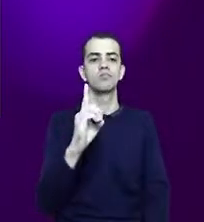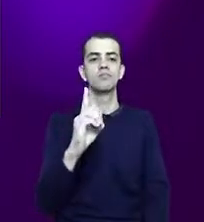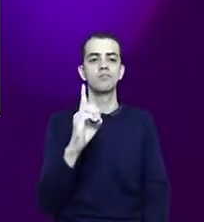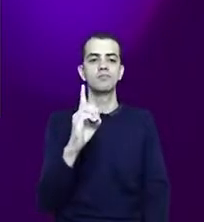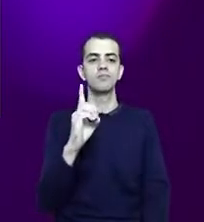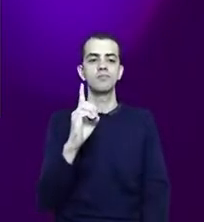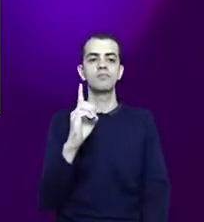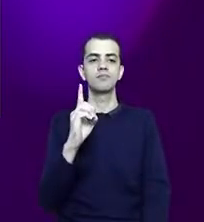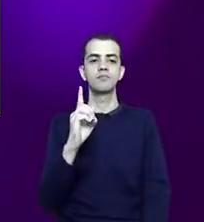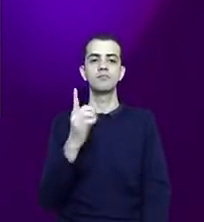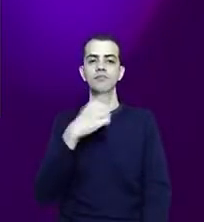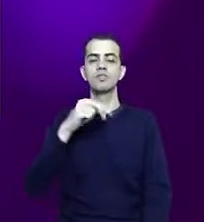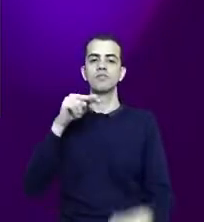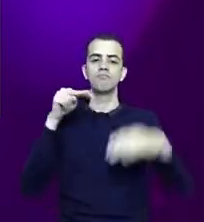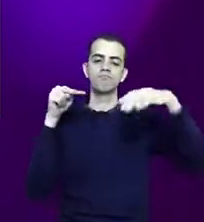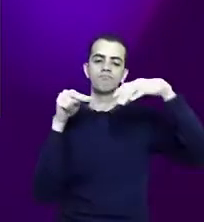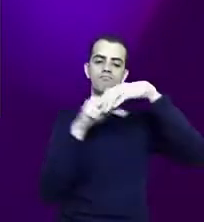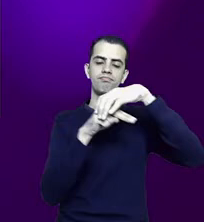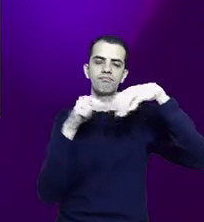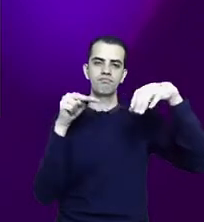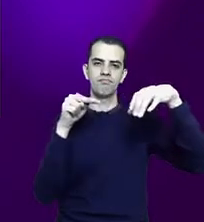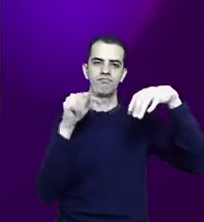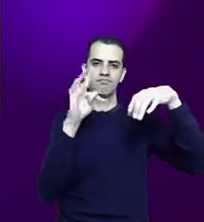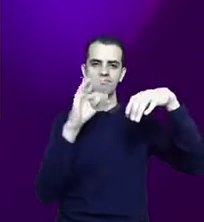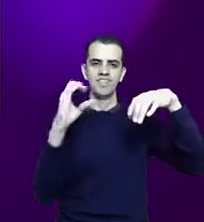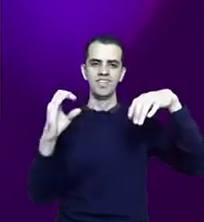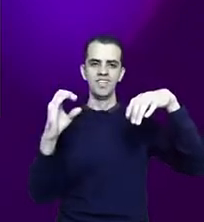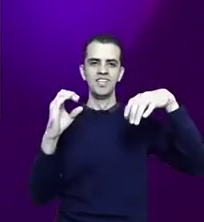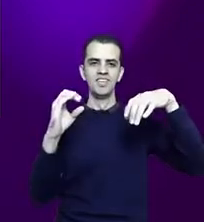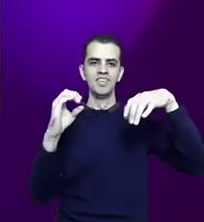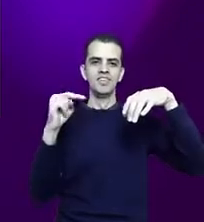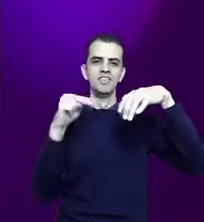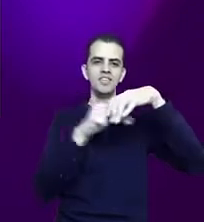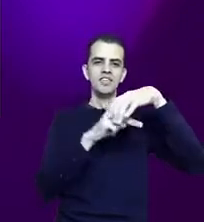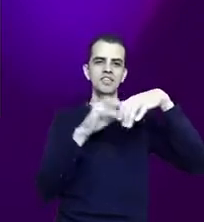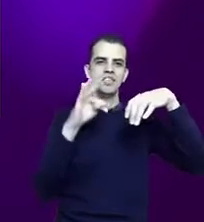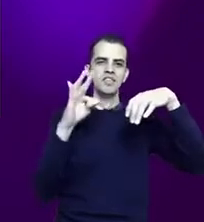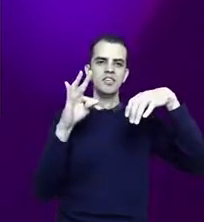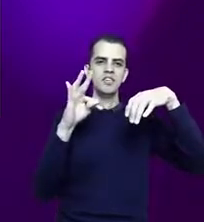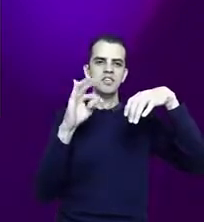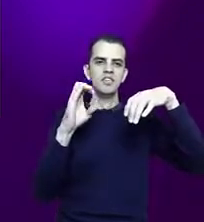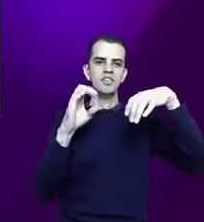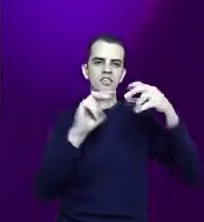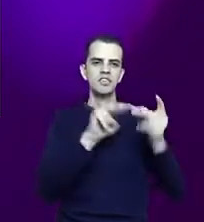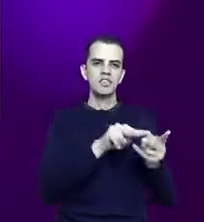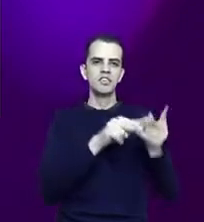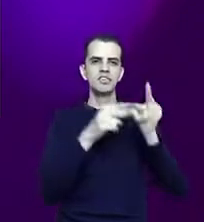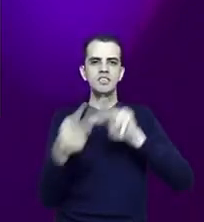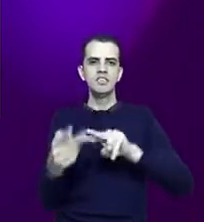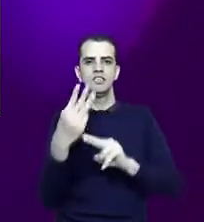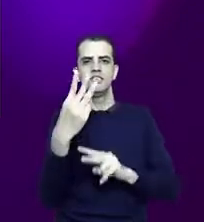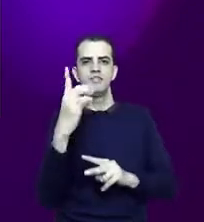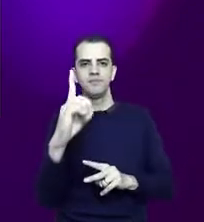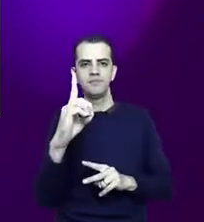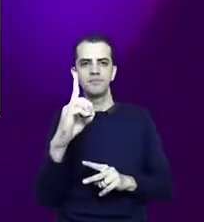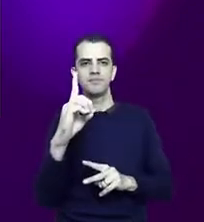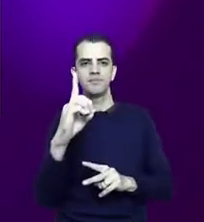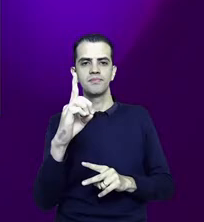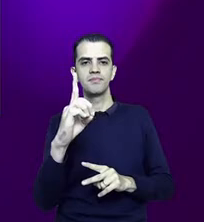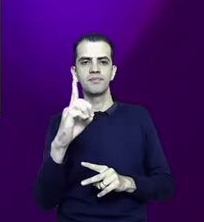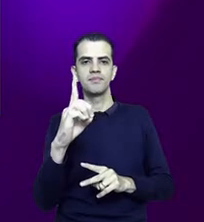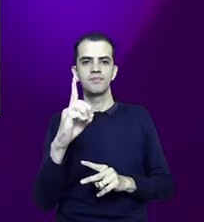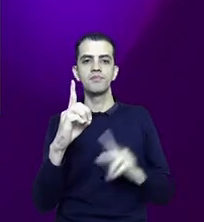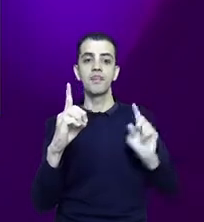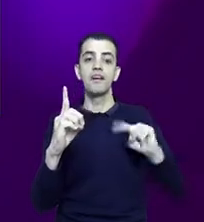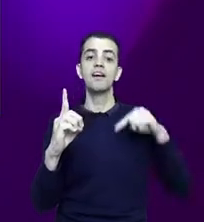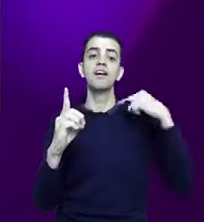gente faz uma tomografia, que é traduzida depois para um modelo tridimensional,